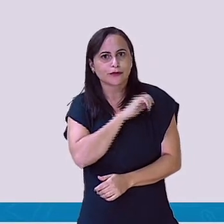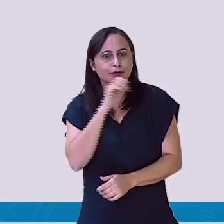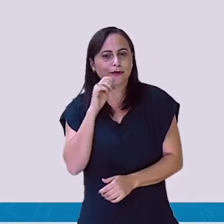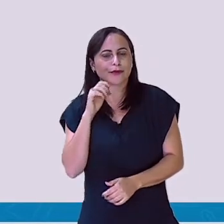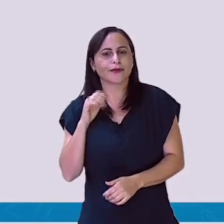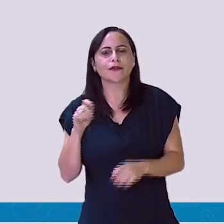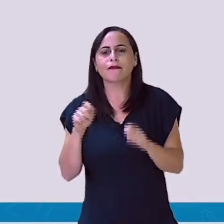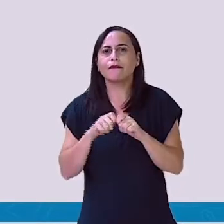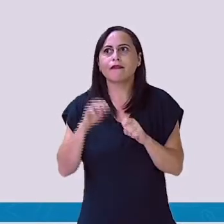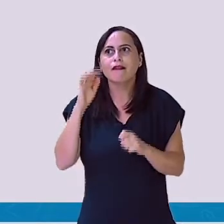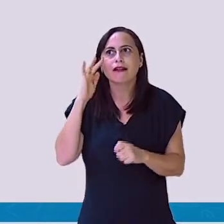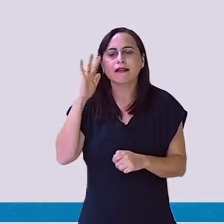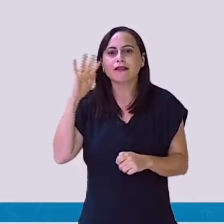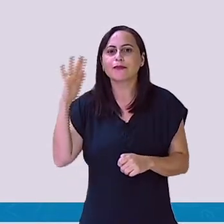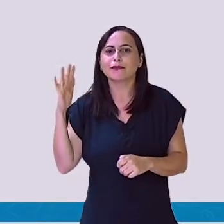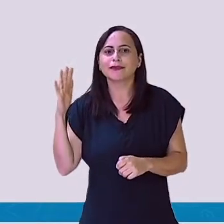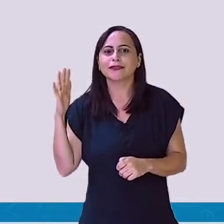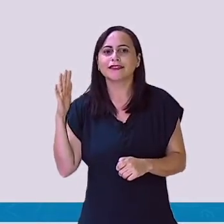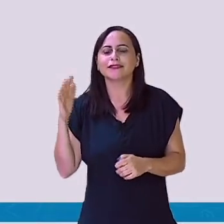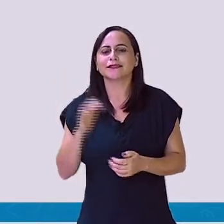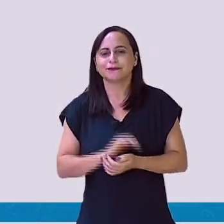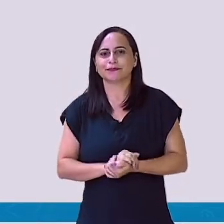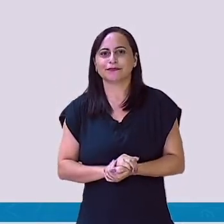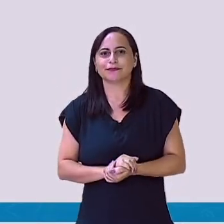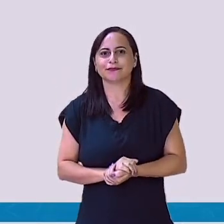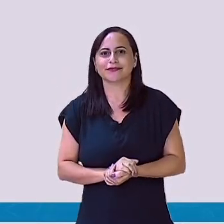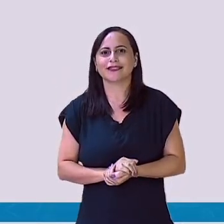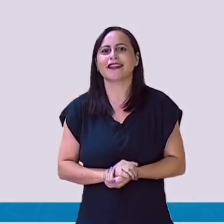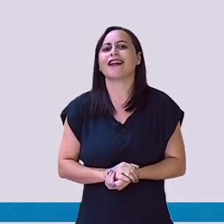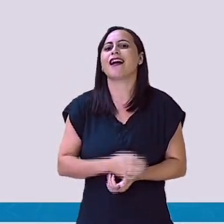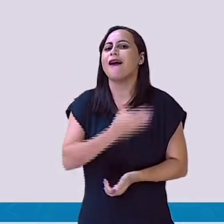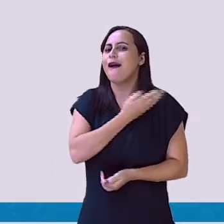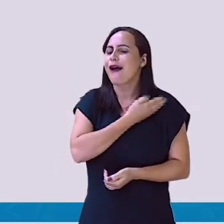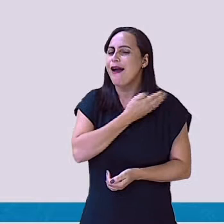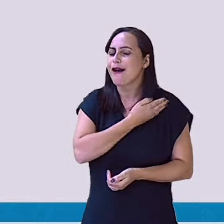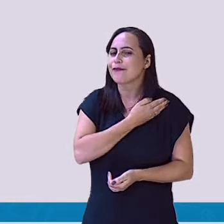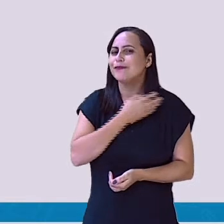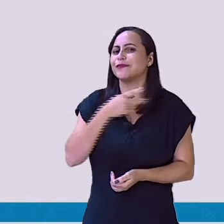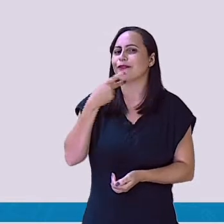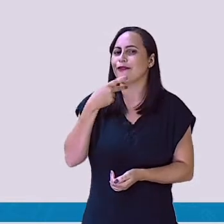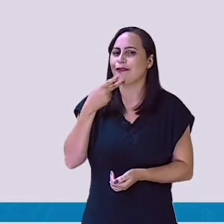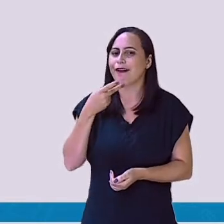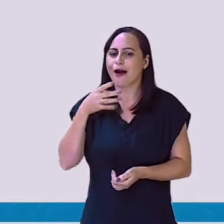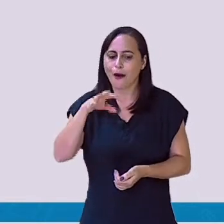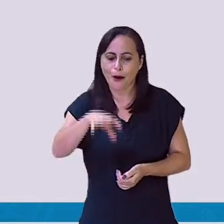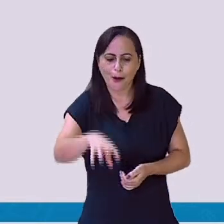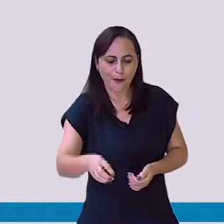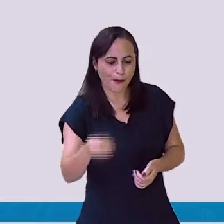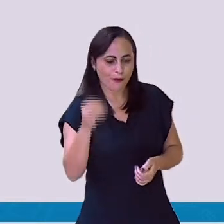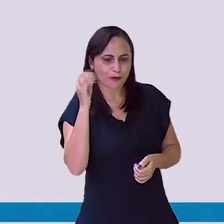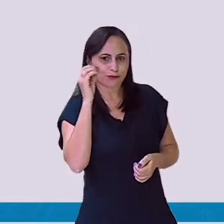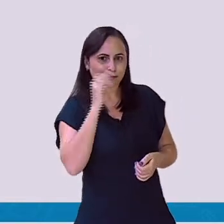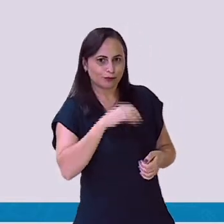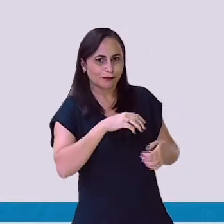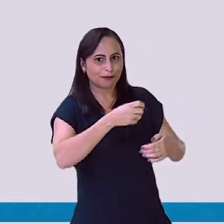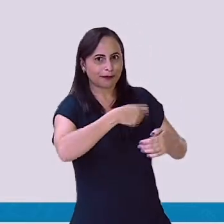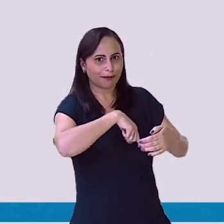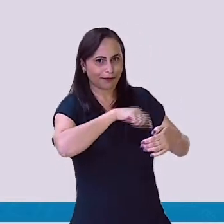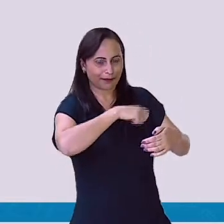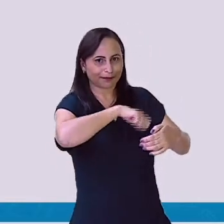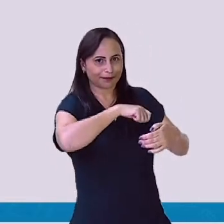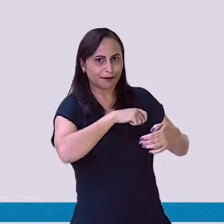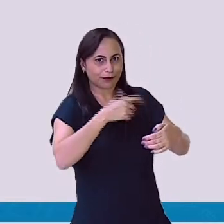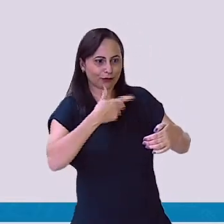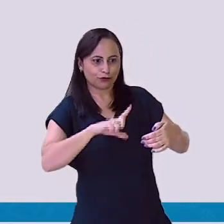falou o seguinte, que ele jogou de volta na panela e deixou para o irmão comer. Foi malvado, né, gente?